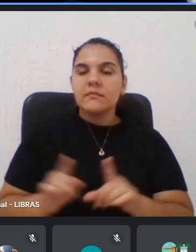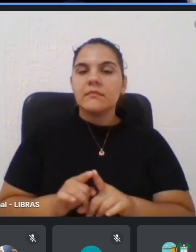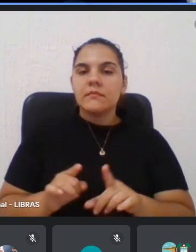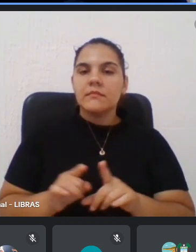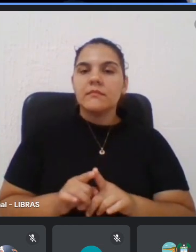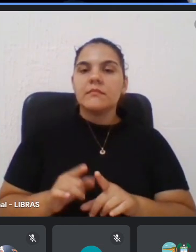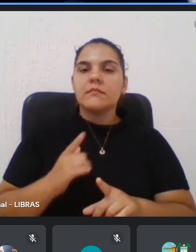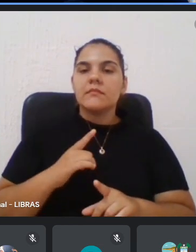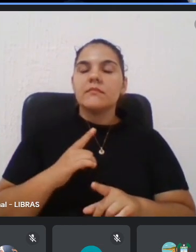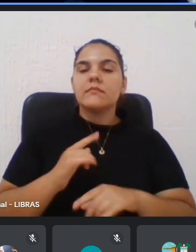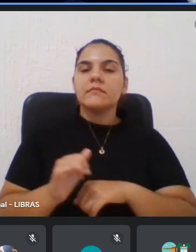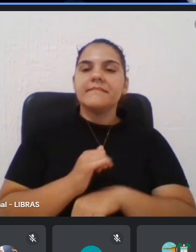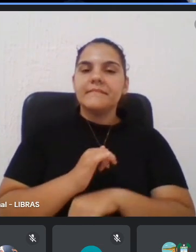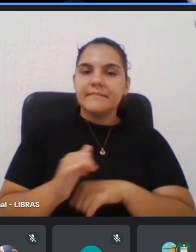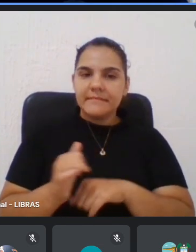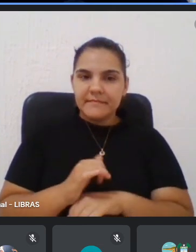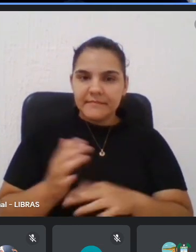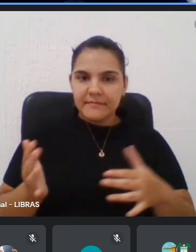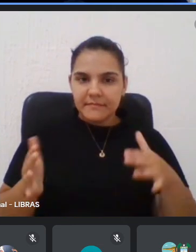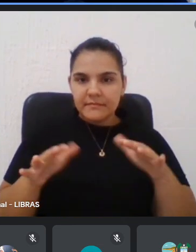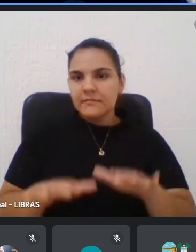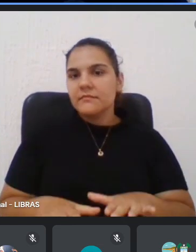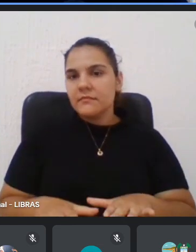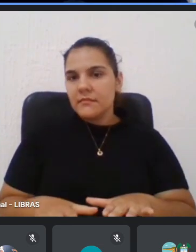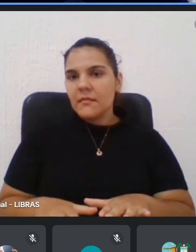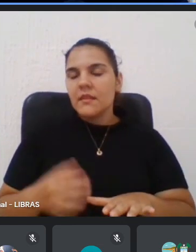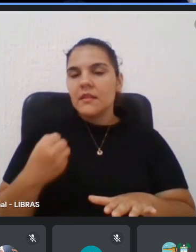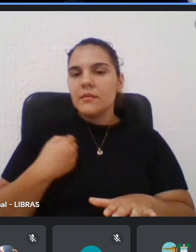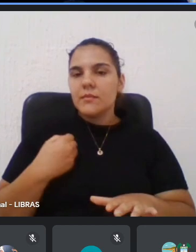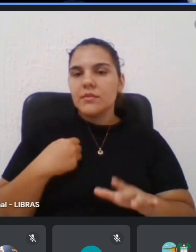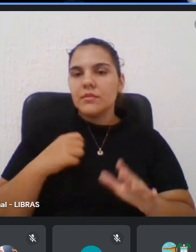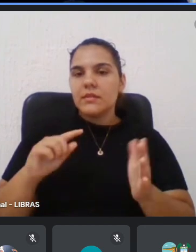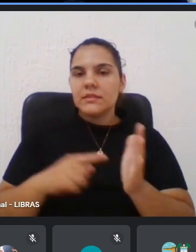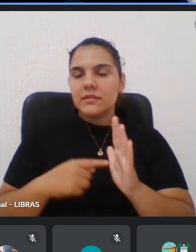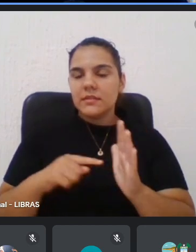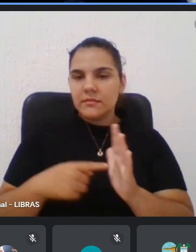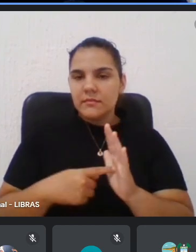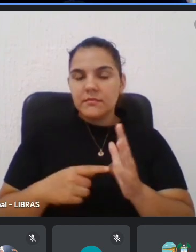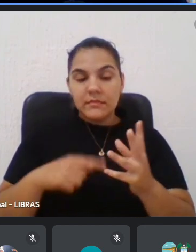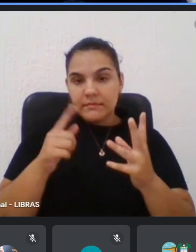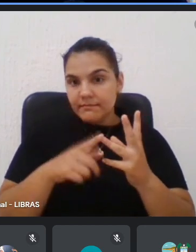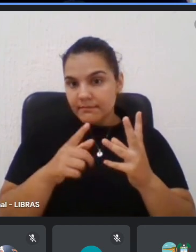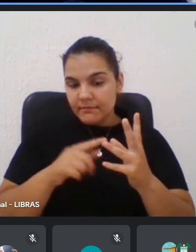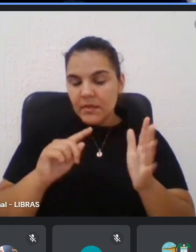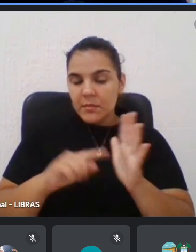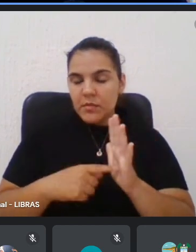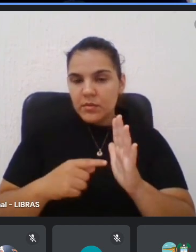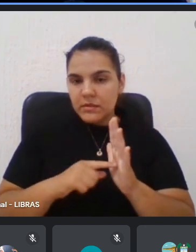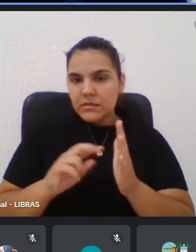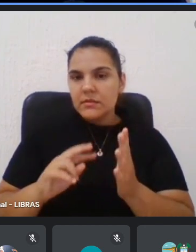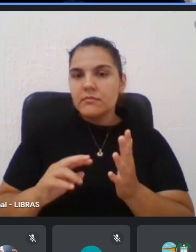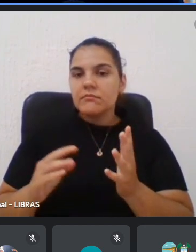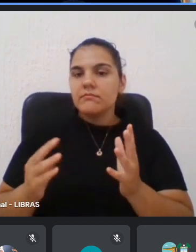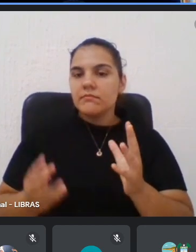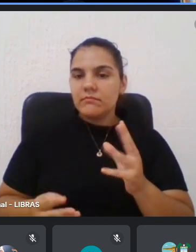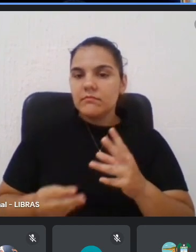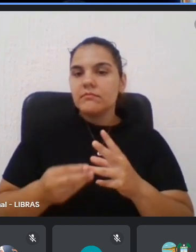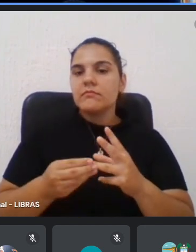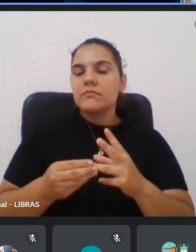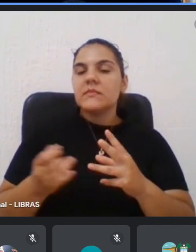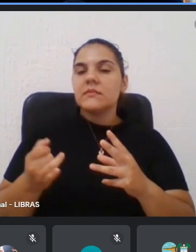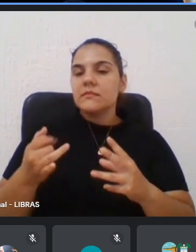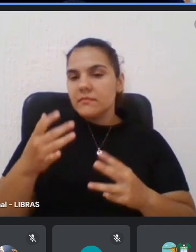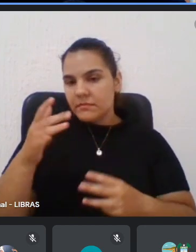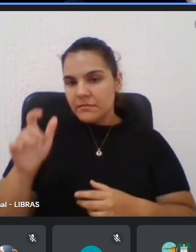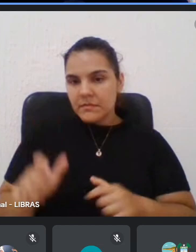pontuação a mais para essas pessoas, proponentes que sejam autodeclarados, por